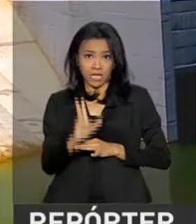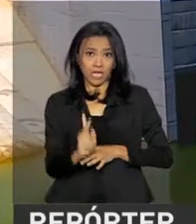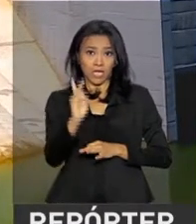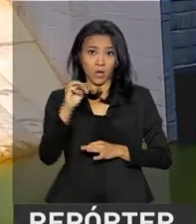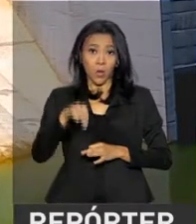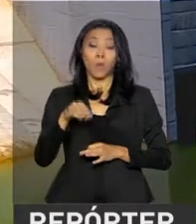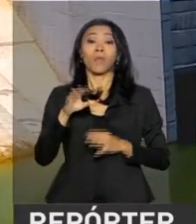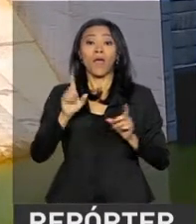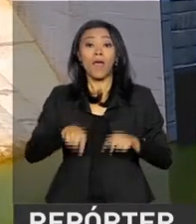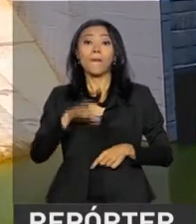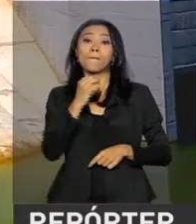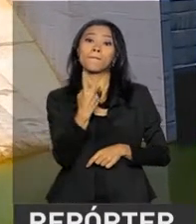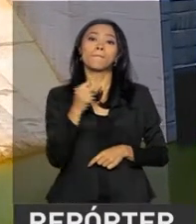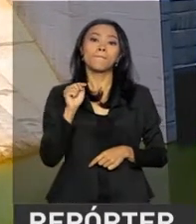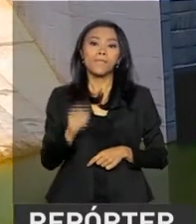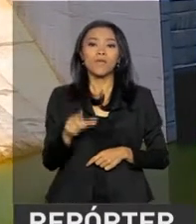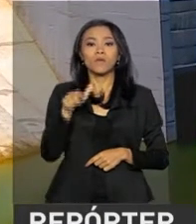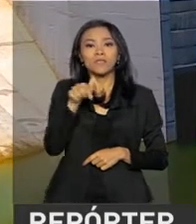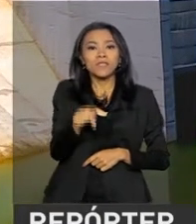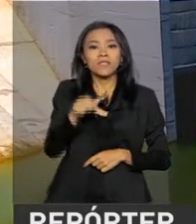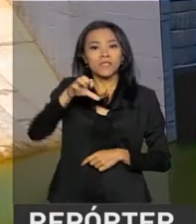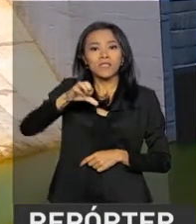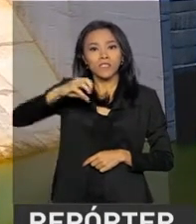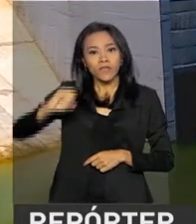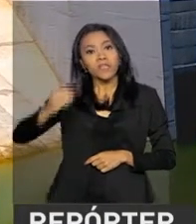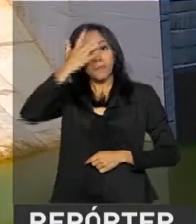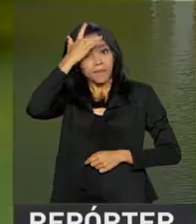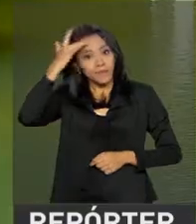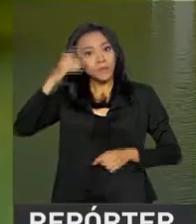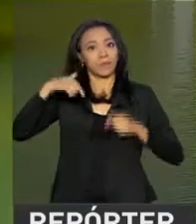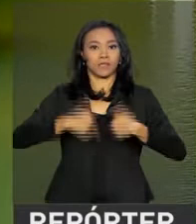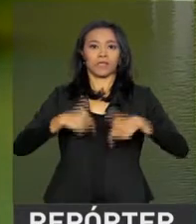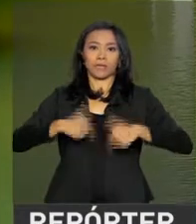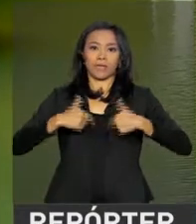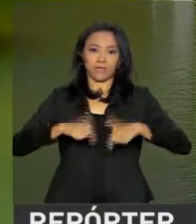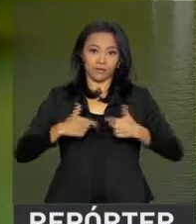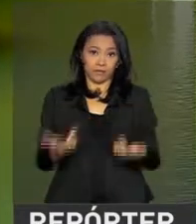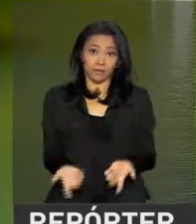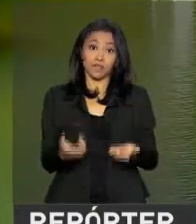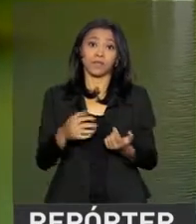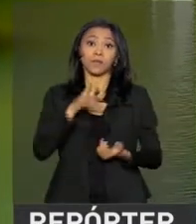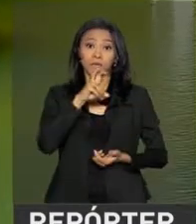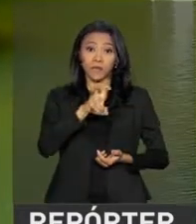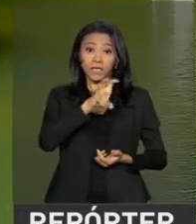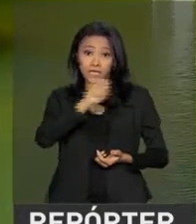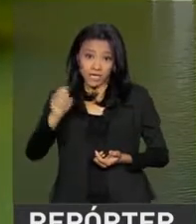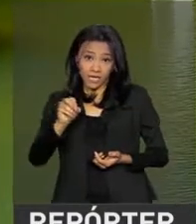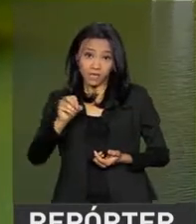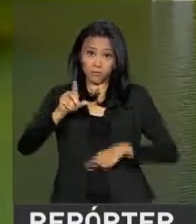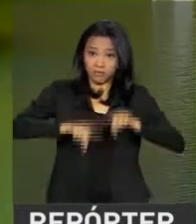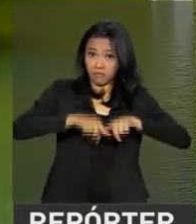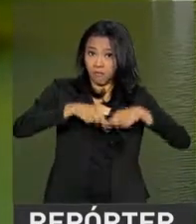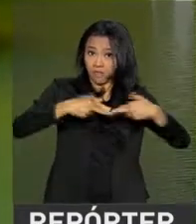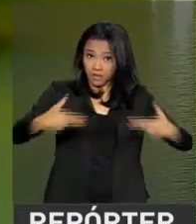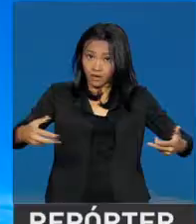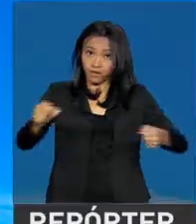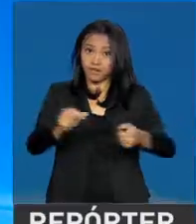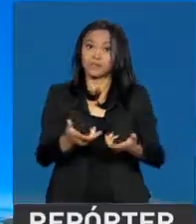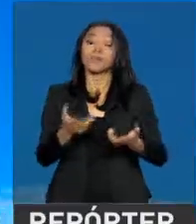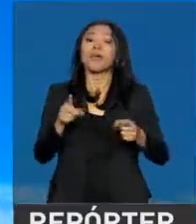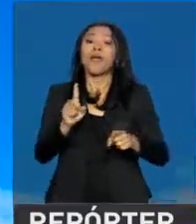trabalhadores atuando com cerca de 500 equipamentos em operação a meta desse trecho a captar água do rio são francisco